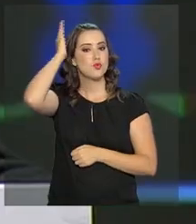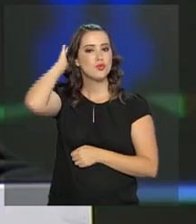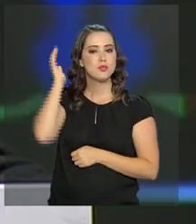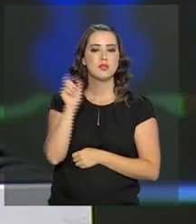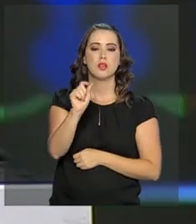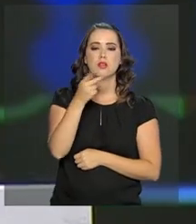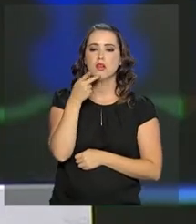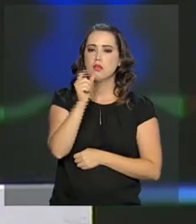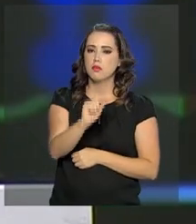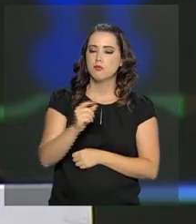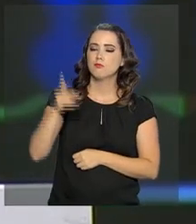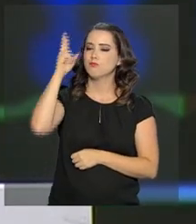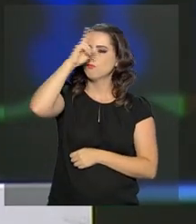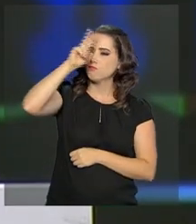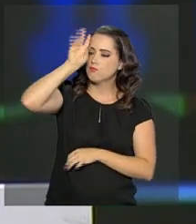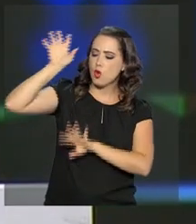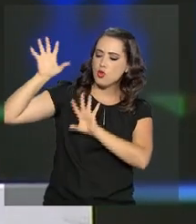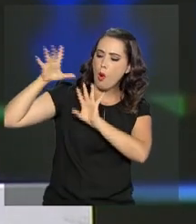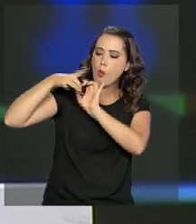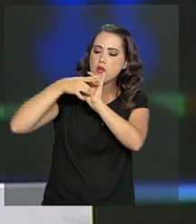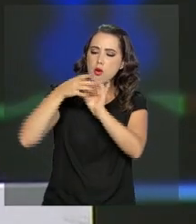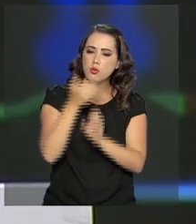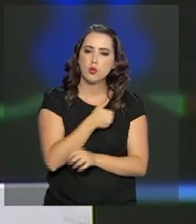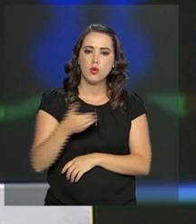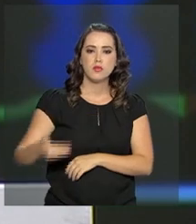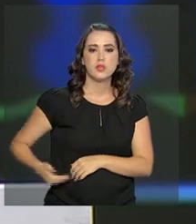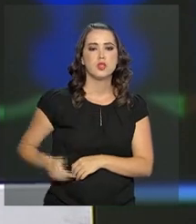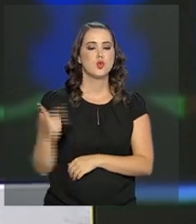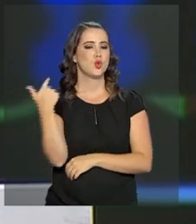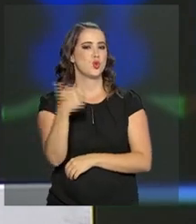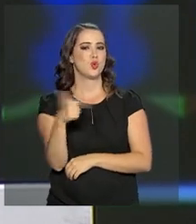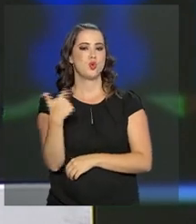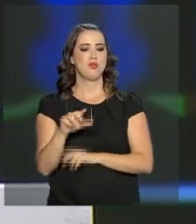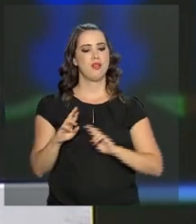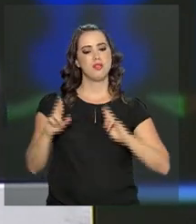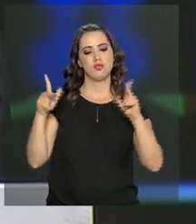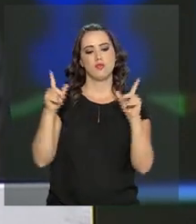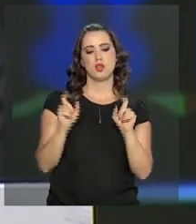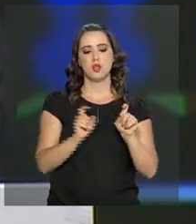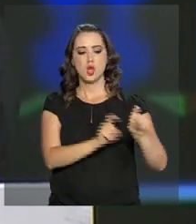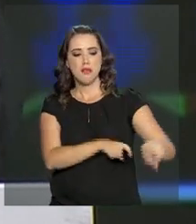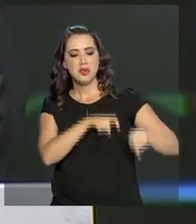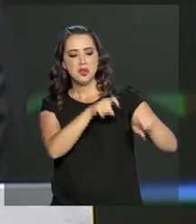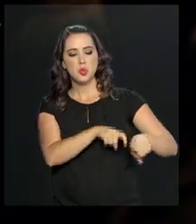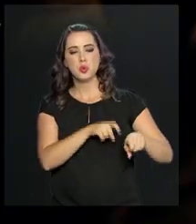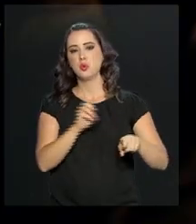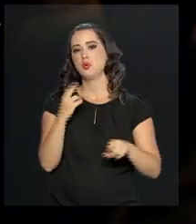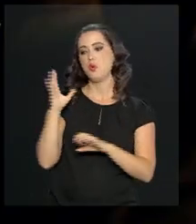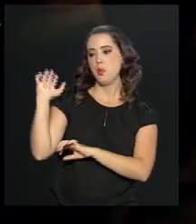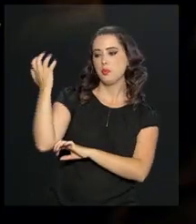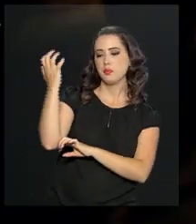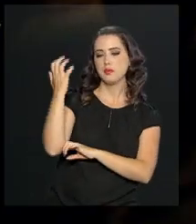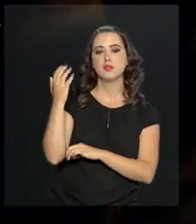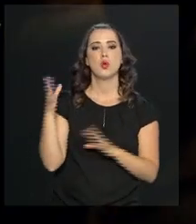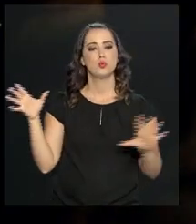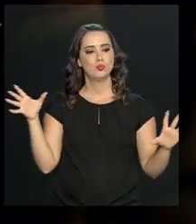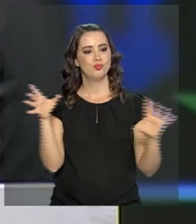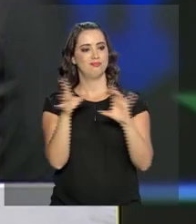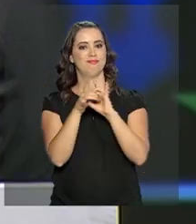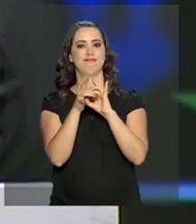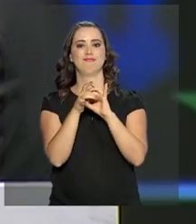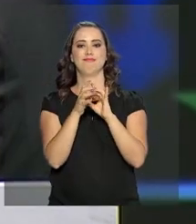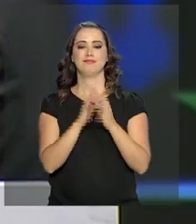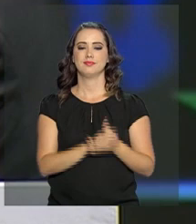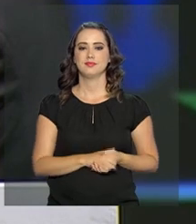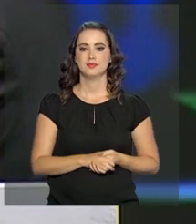Temer lembrou da grande união de seu governo, onde não houve divergência nem entre o agronegócio e o Ministério do Meio Ambiente.